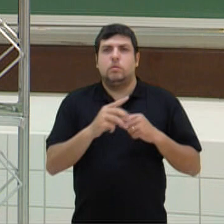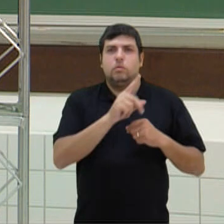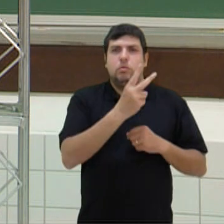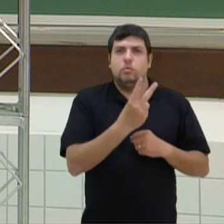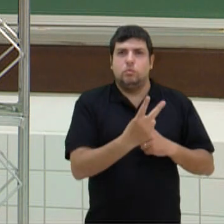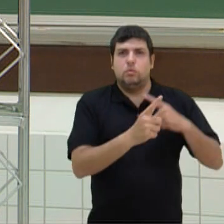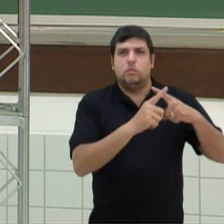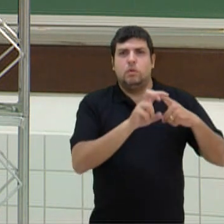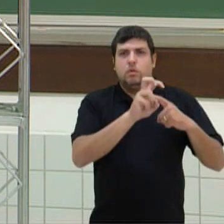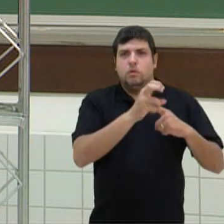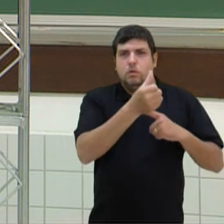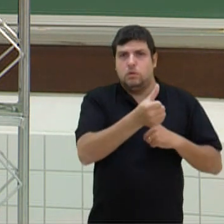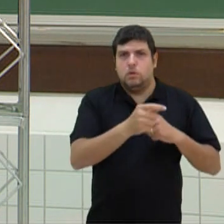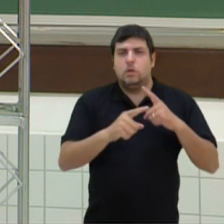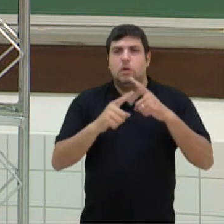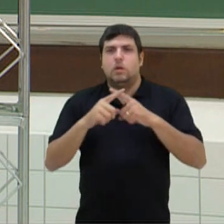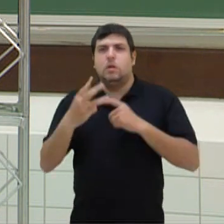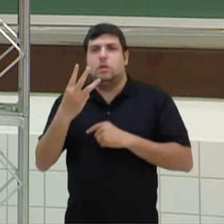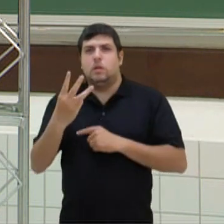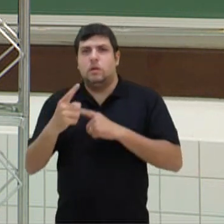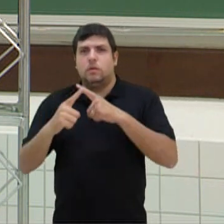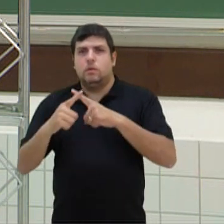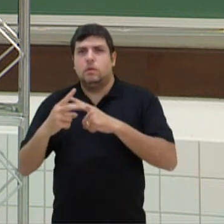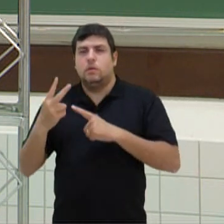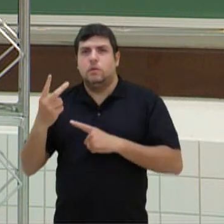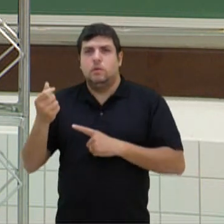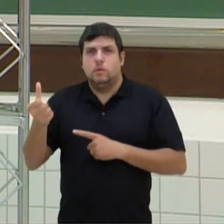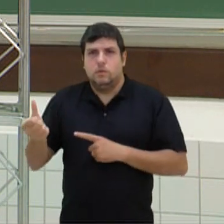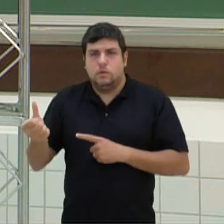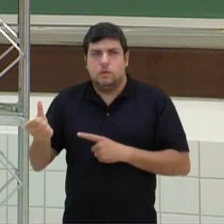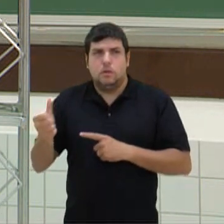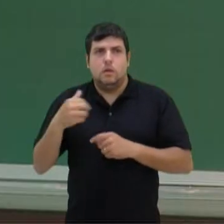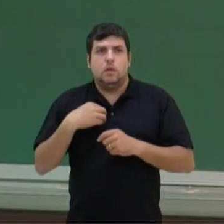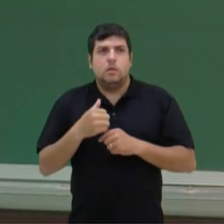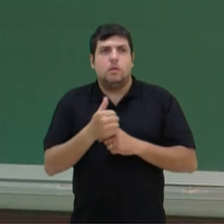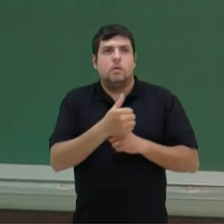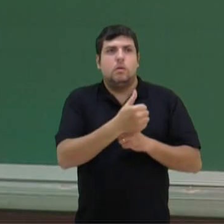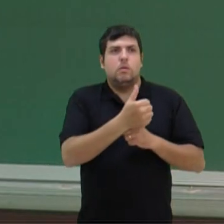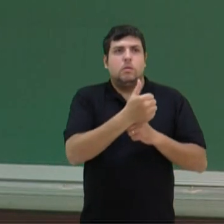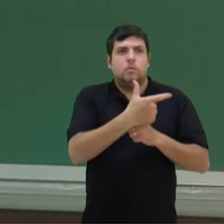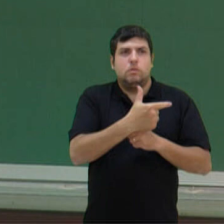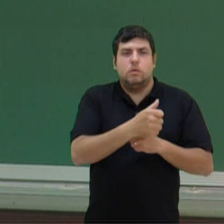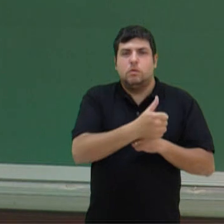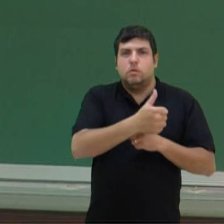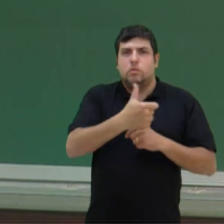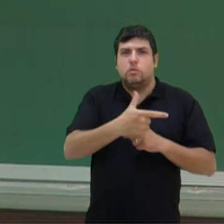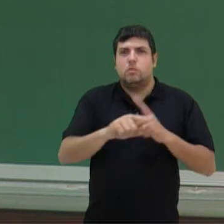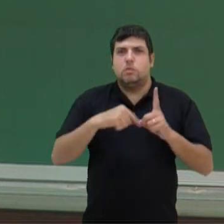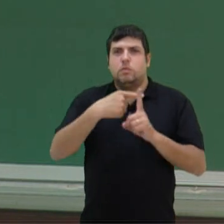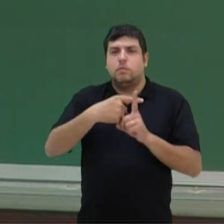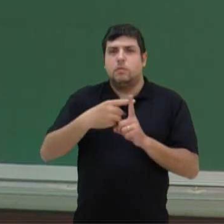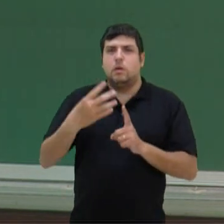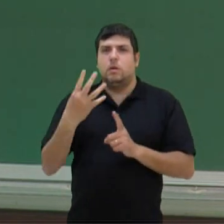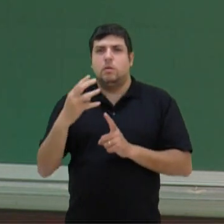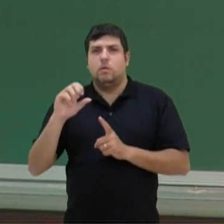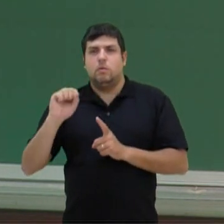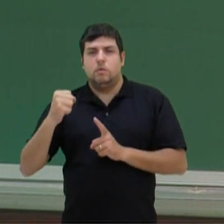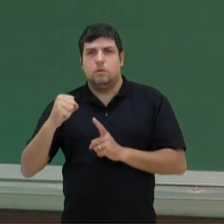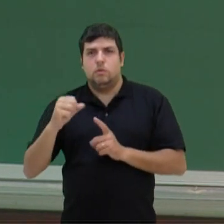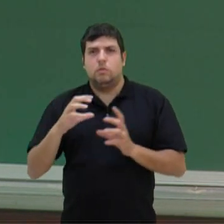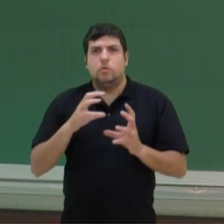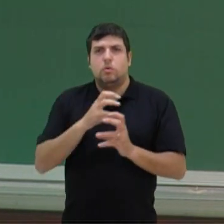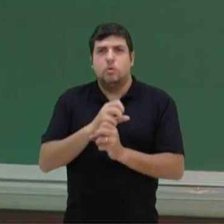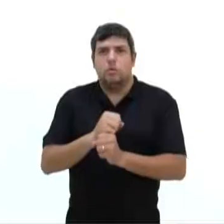tá? Então, aqui, 2 vezes 56, 112, mais 3 vezes 16, 48, tá? A soma desses valores